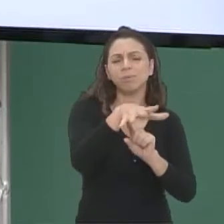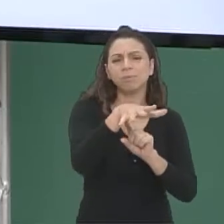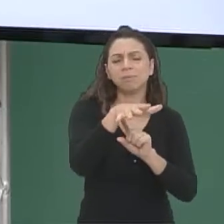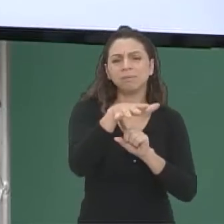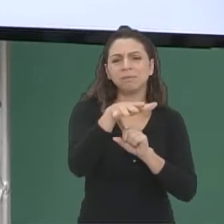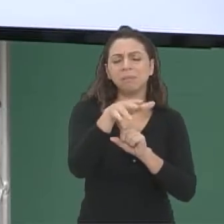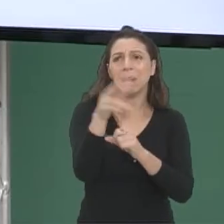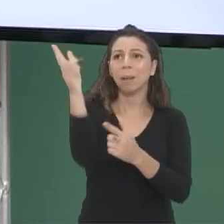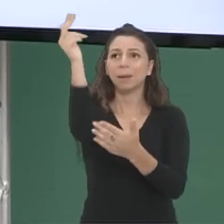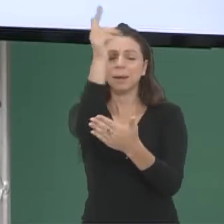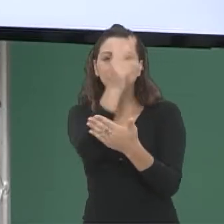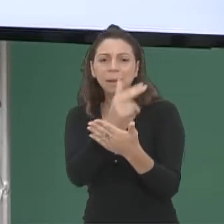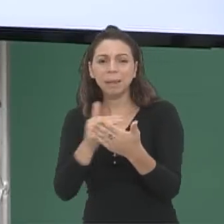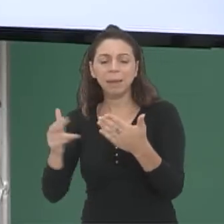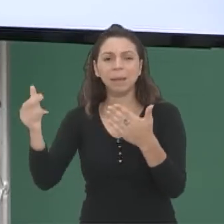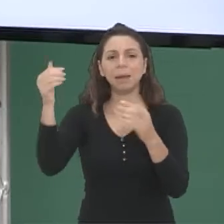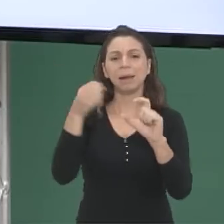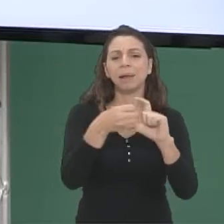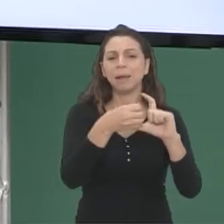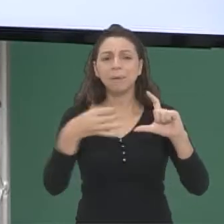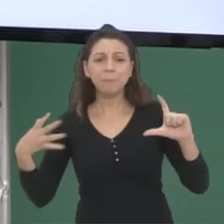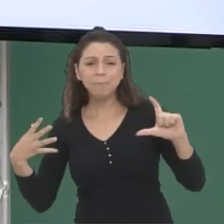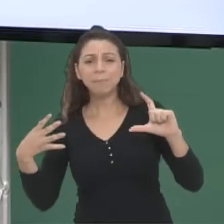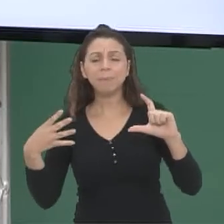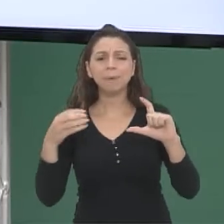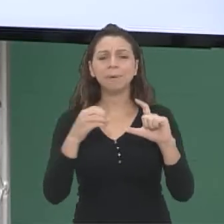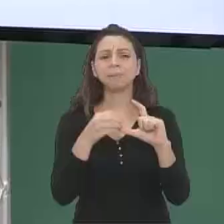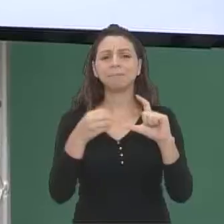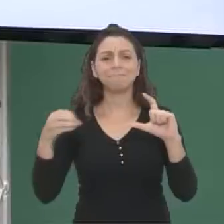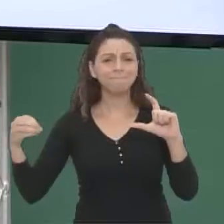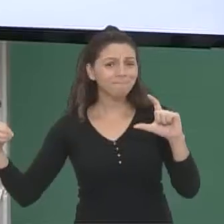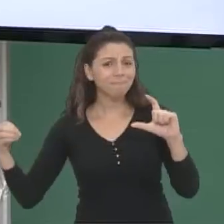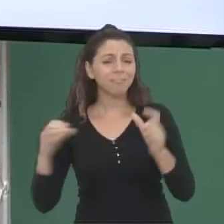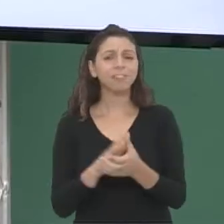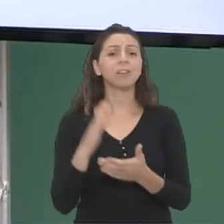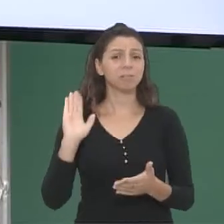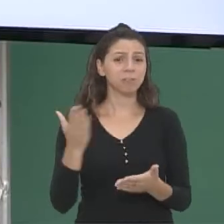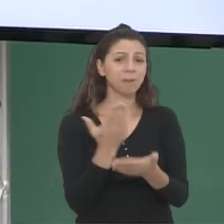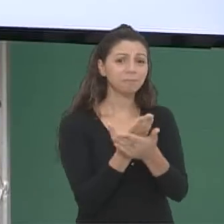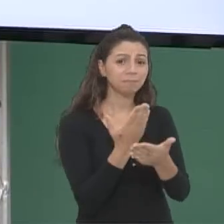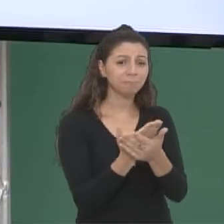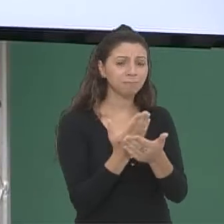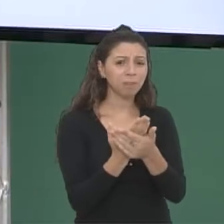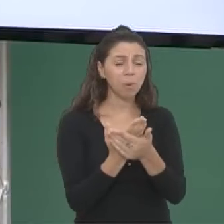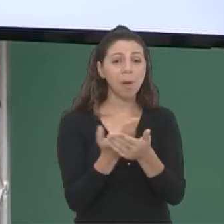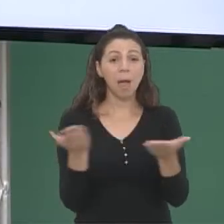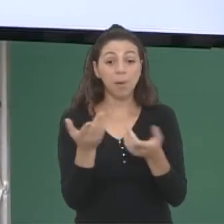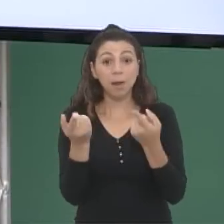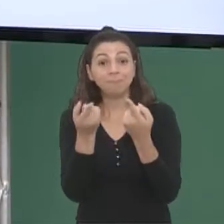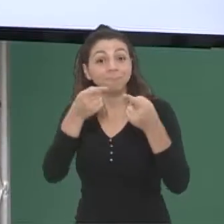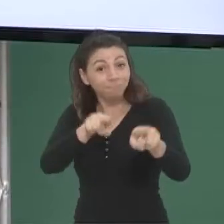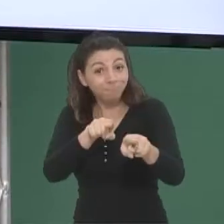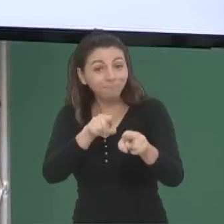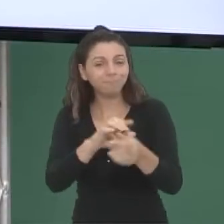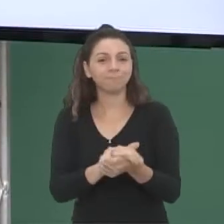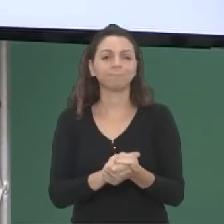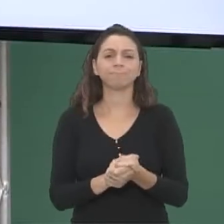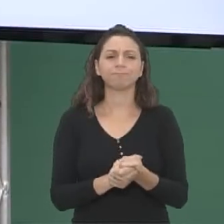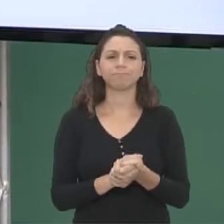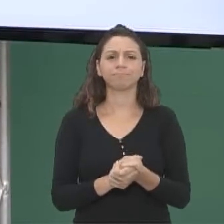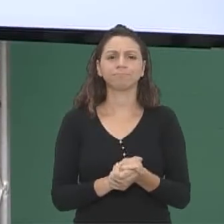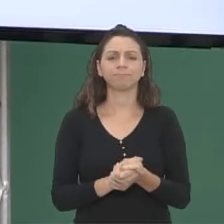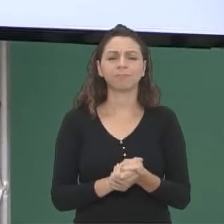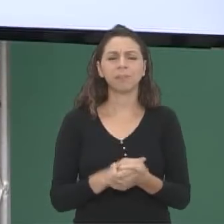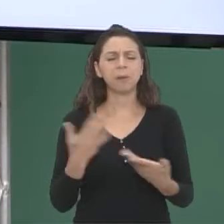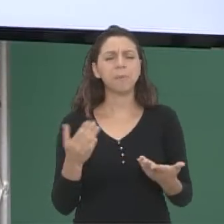com emojis? Nós já trabalhamos emojis em aulas passadas, então eu trouxe para vocês um desafio. Acompanhem comigo na tela. Será que